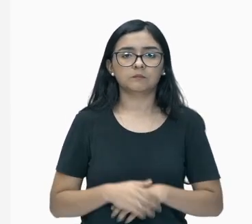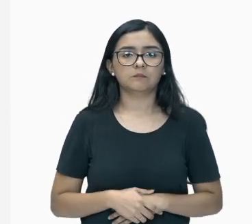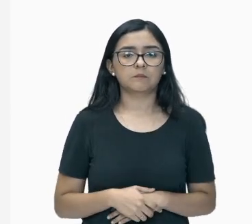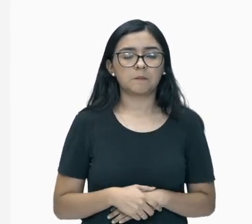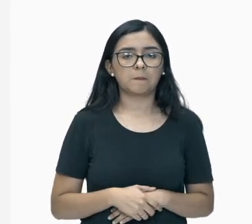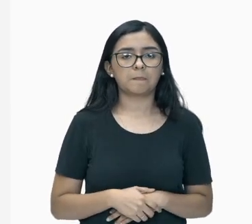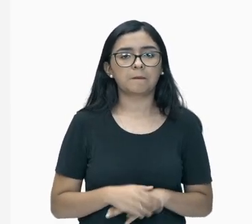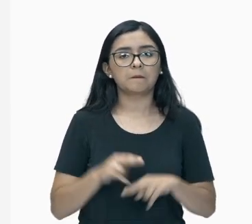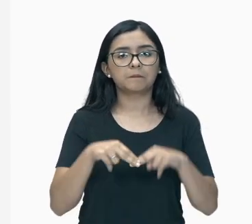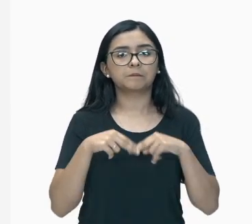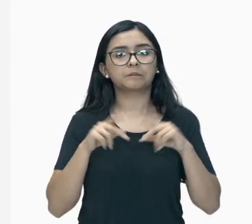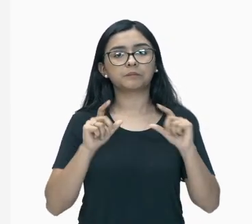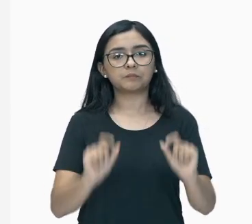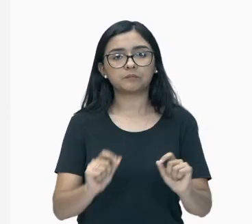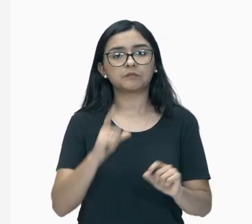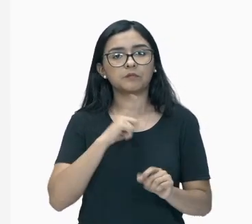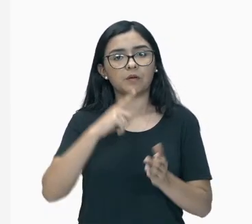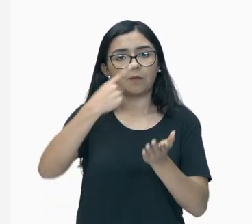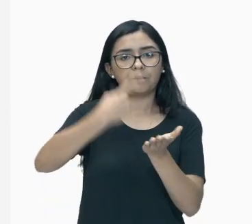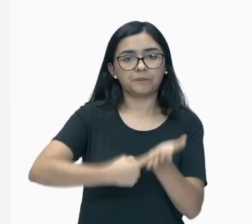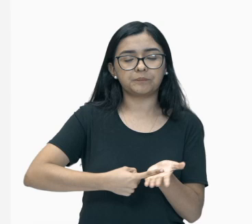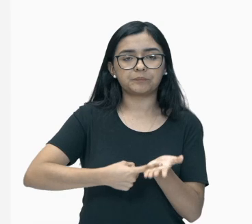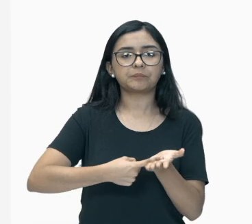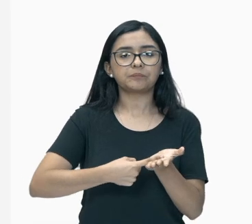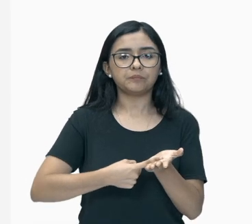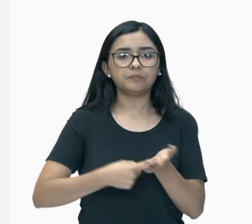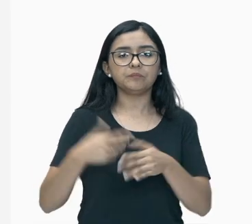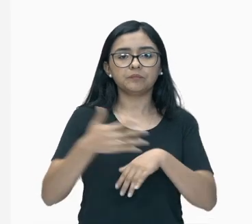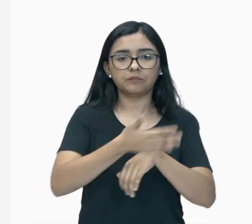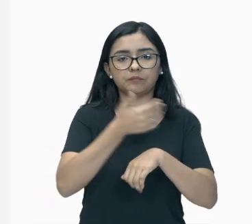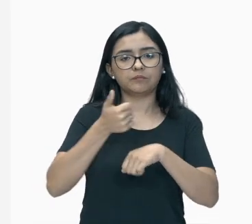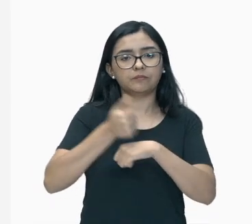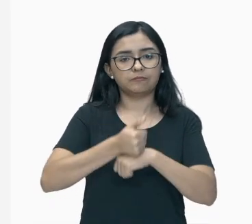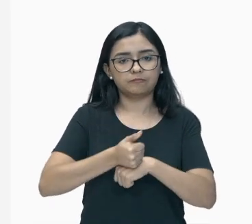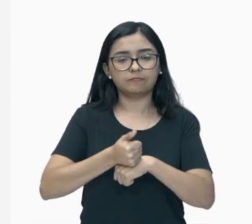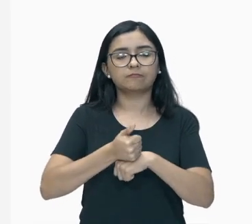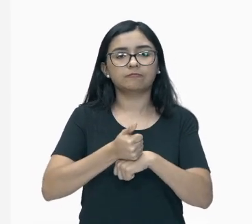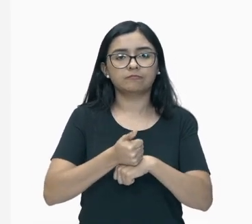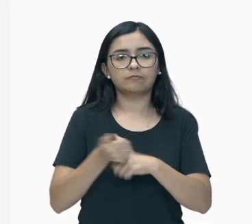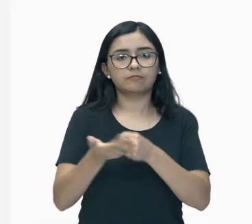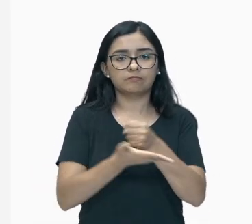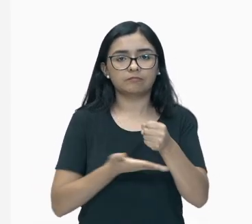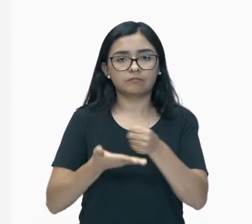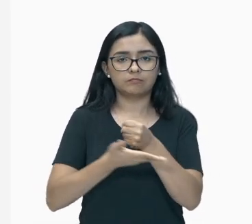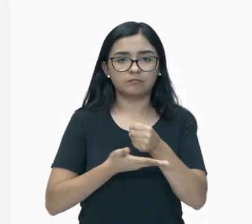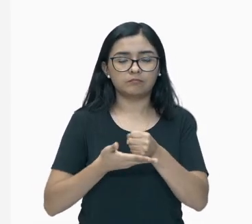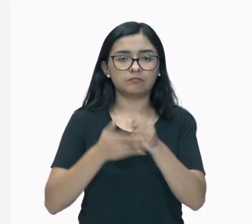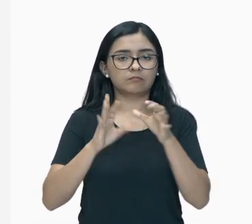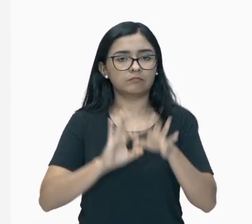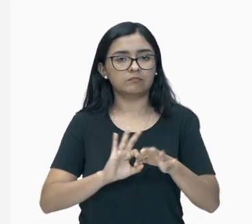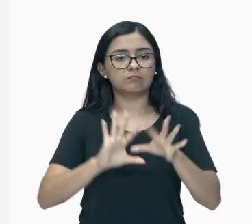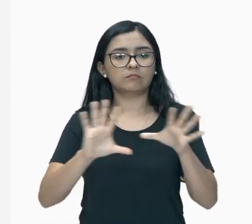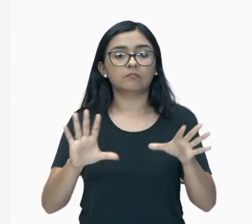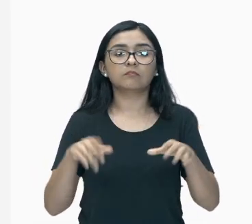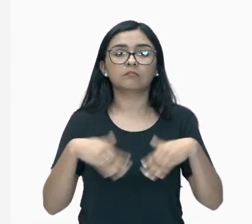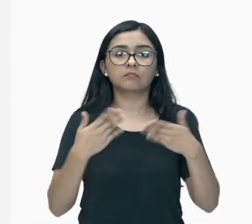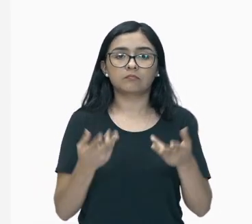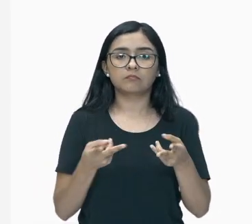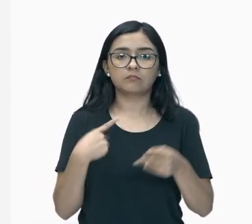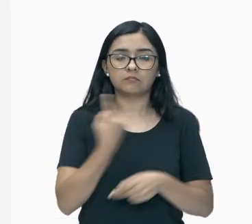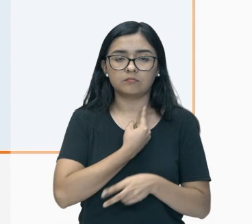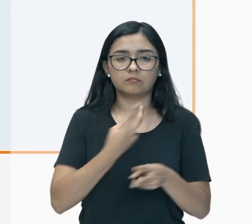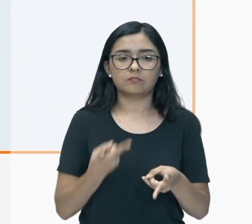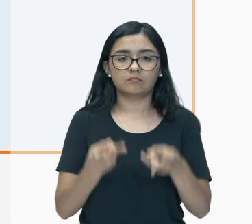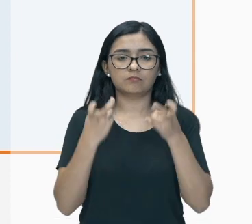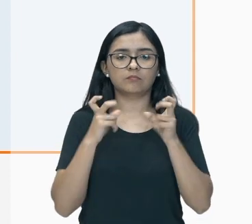Pôs fim o pacto colonial, inaugurando uma nação fundamentada no liberalismo. E aí nós podemos ver, né, as